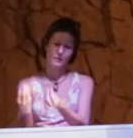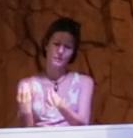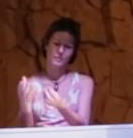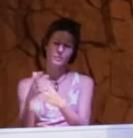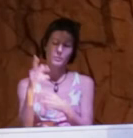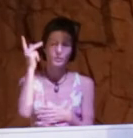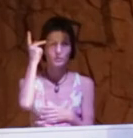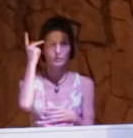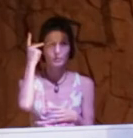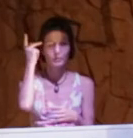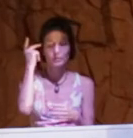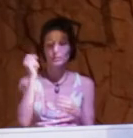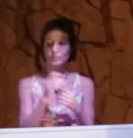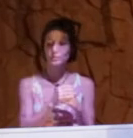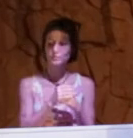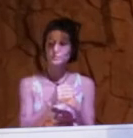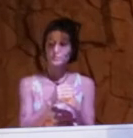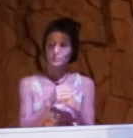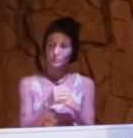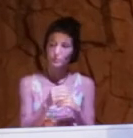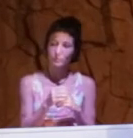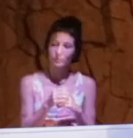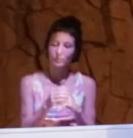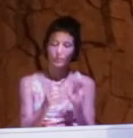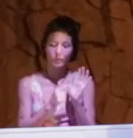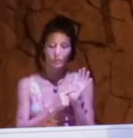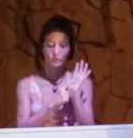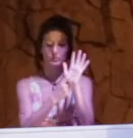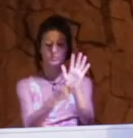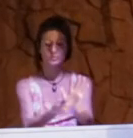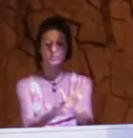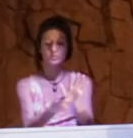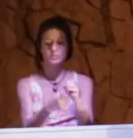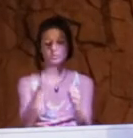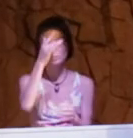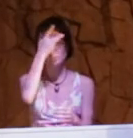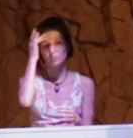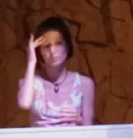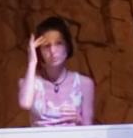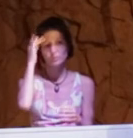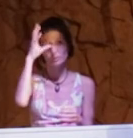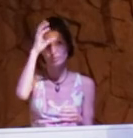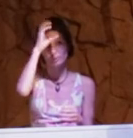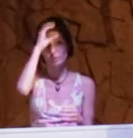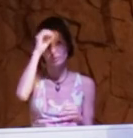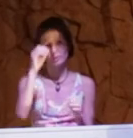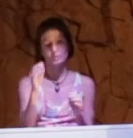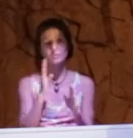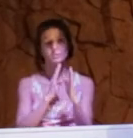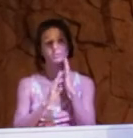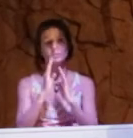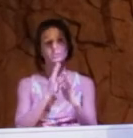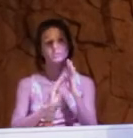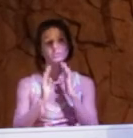de São Paulo. Então já é um bom sinal para a gente, né, que trabalha com livro, né, já entrando um pouco aí